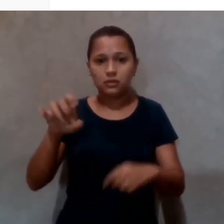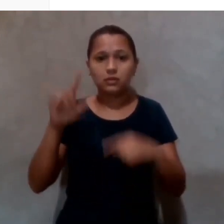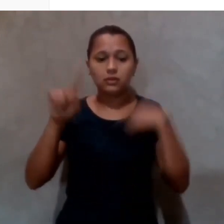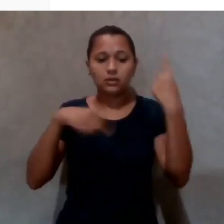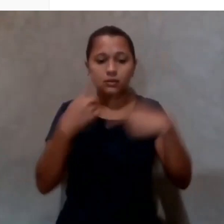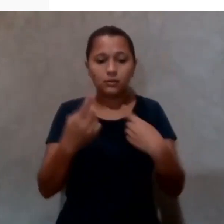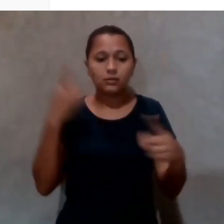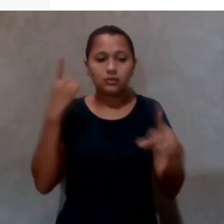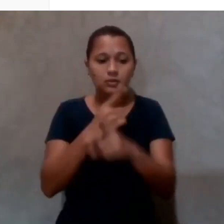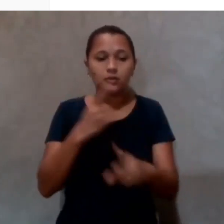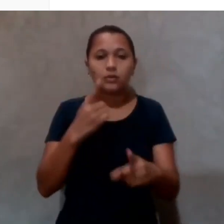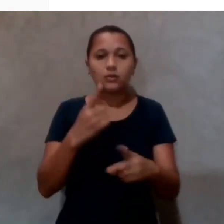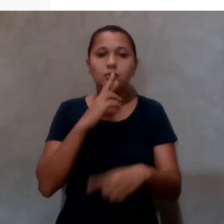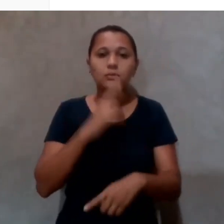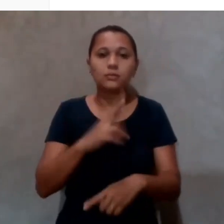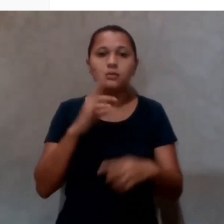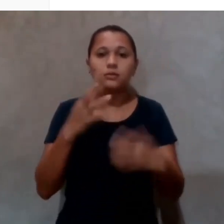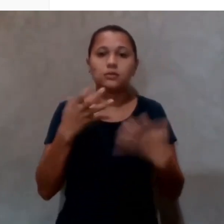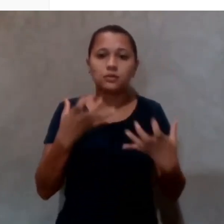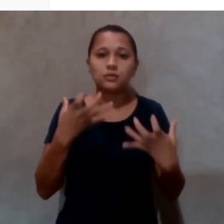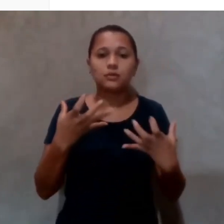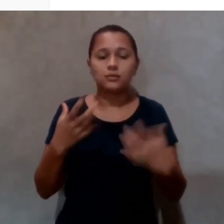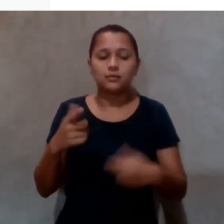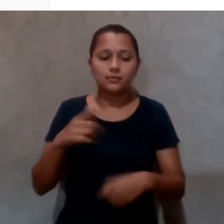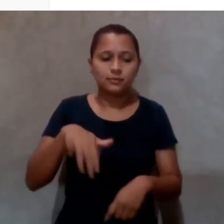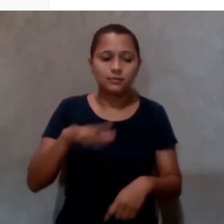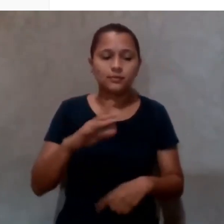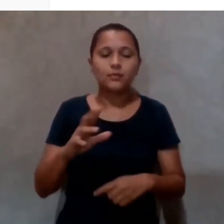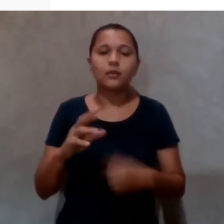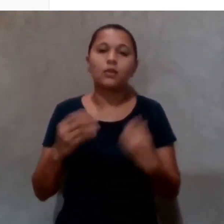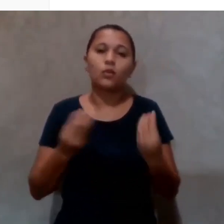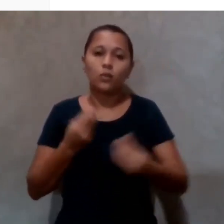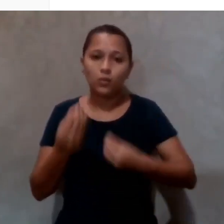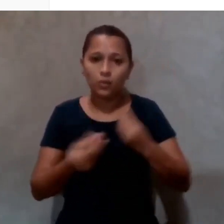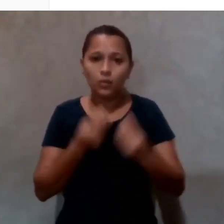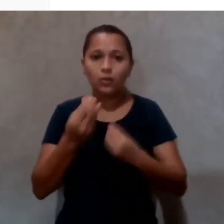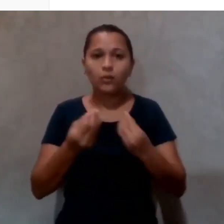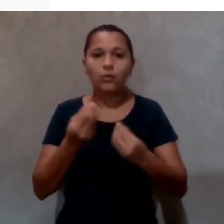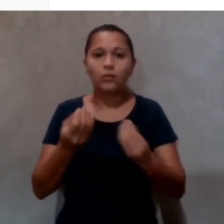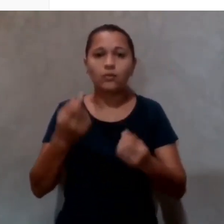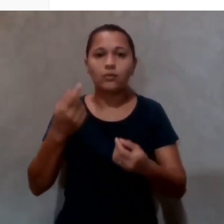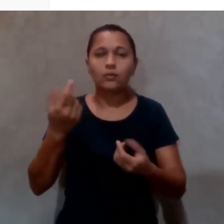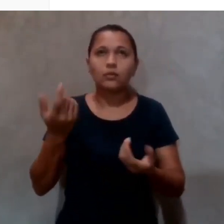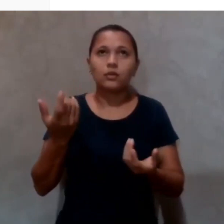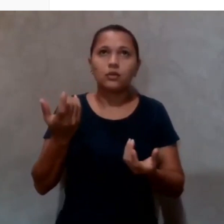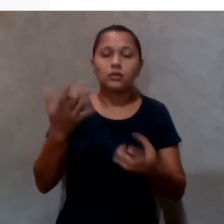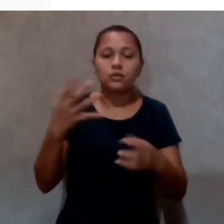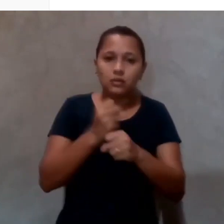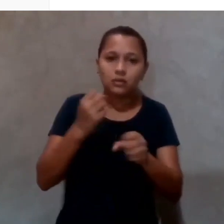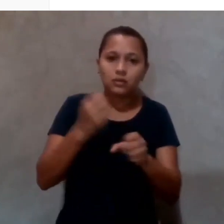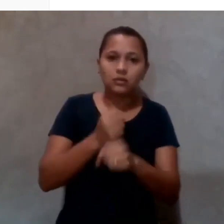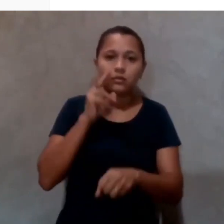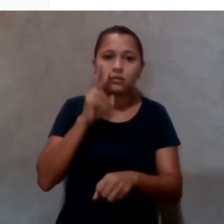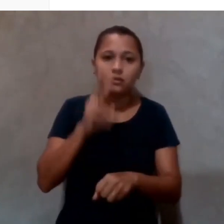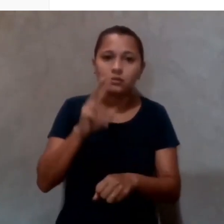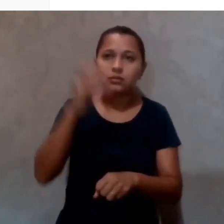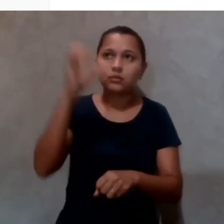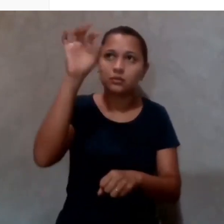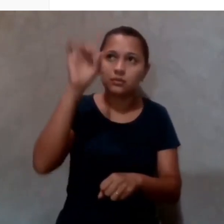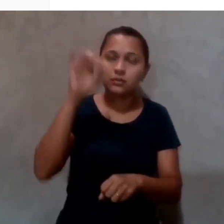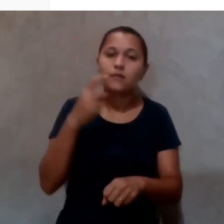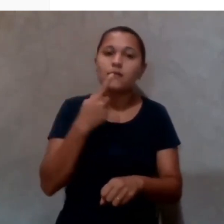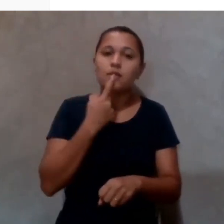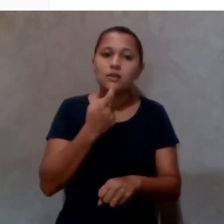problema. Como desejamos calcular a probabilidade de observação de um sinal na cor verde, essa cor pode aparecer